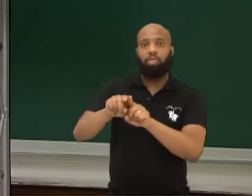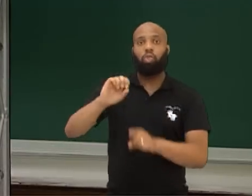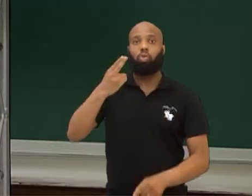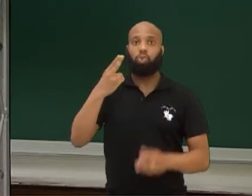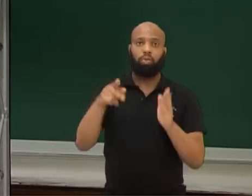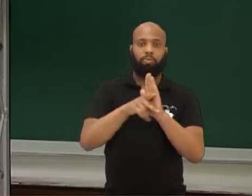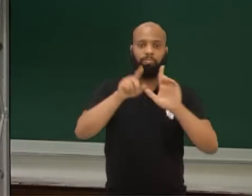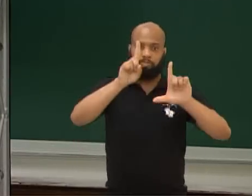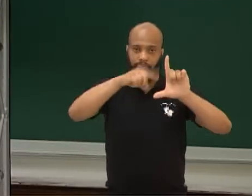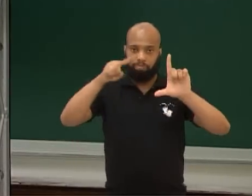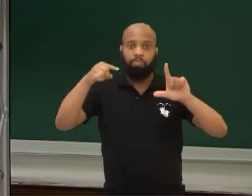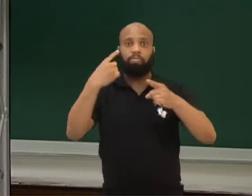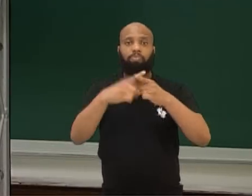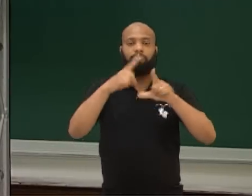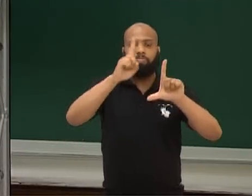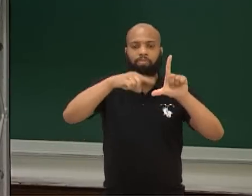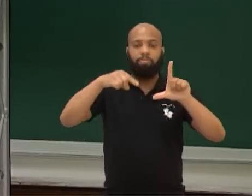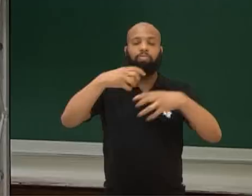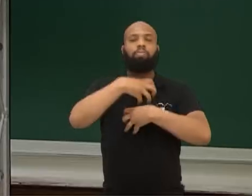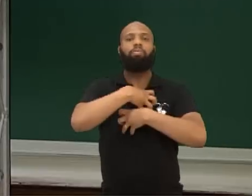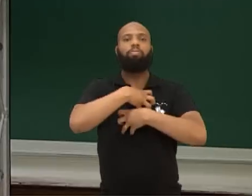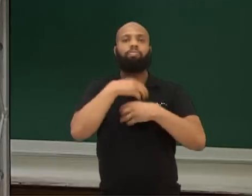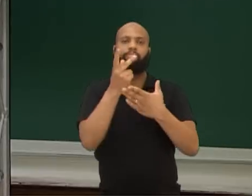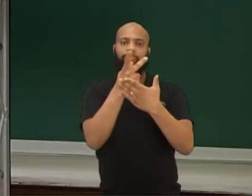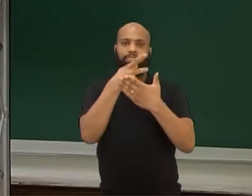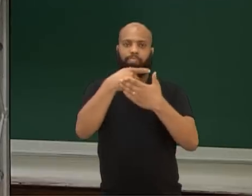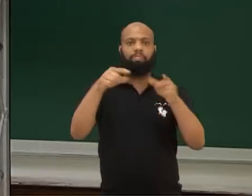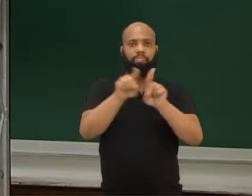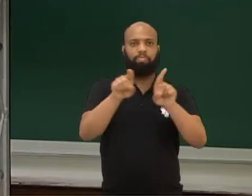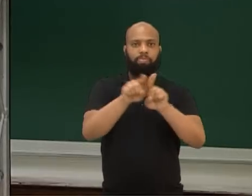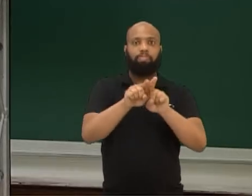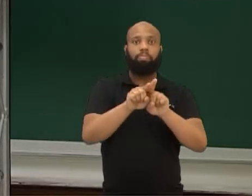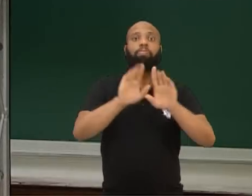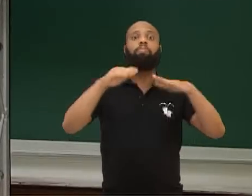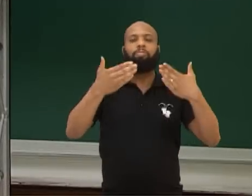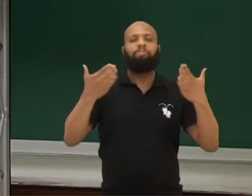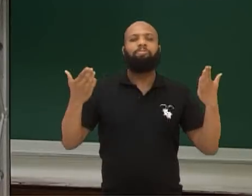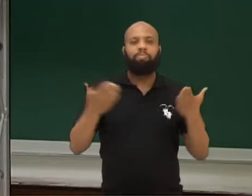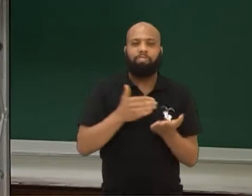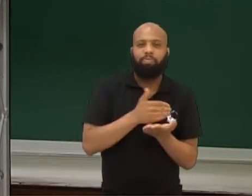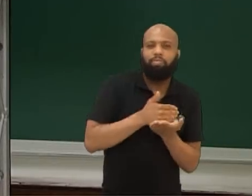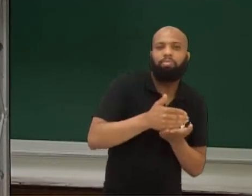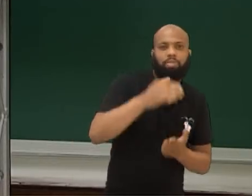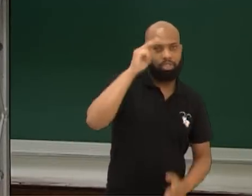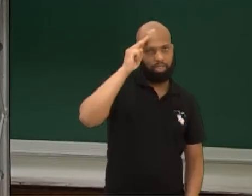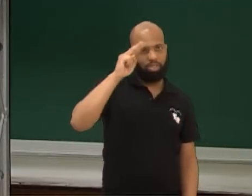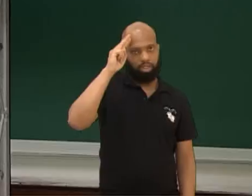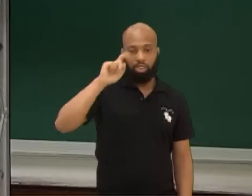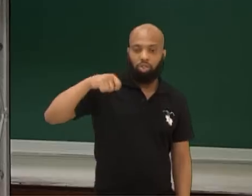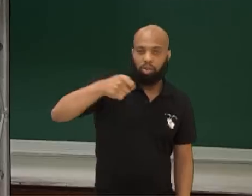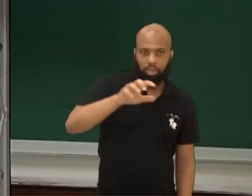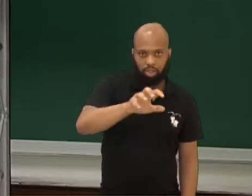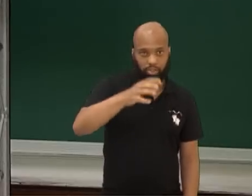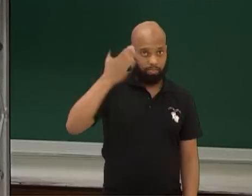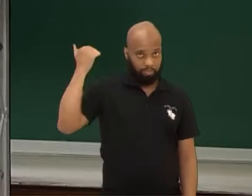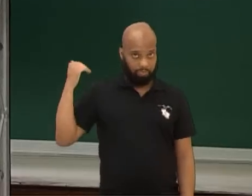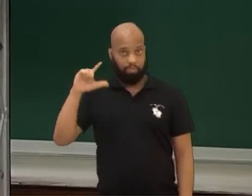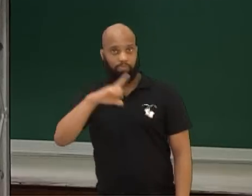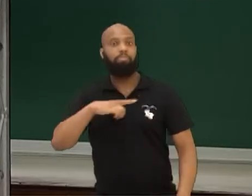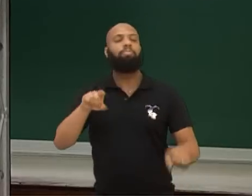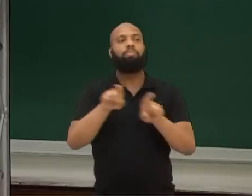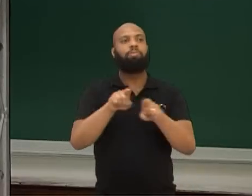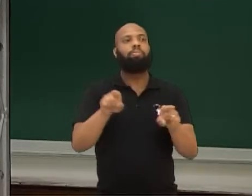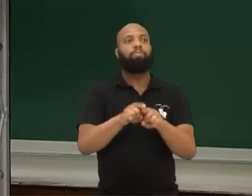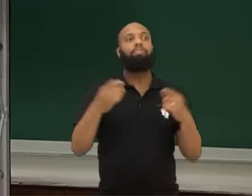de um gráfico. O gráfico é uma forma de desenho também, né? Então, para começar, vamos relembrar um pouquinho a aula anterior e vamos